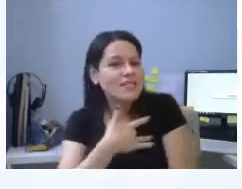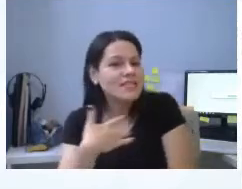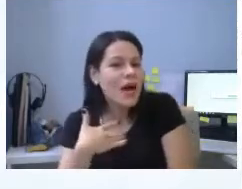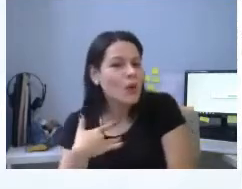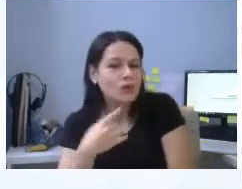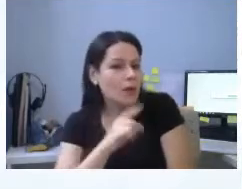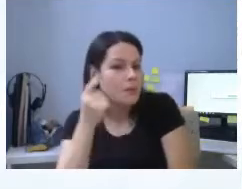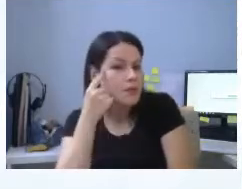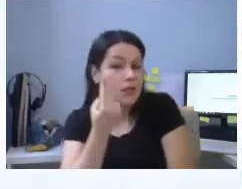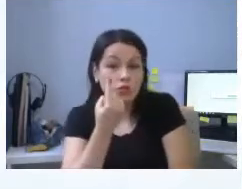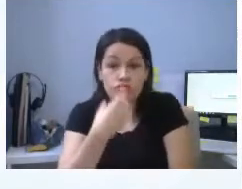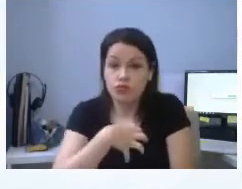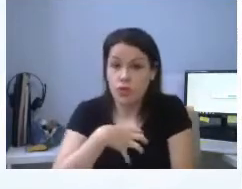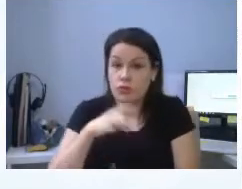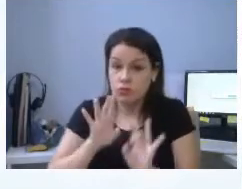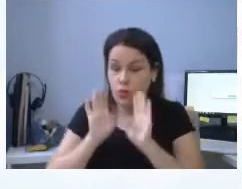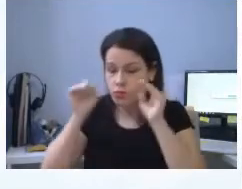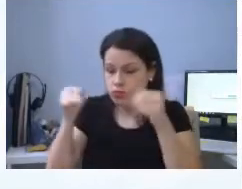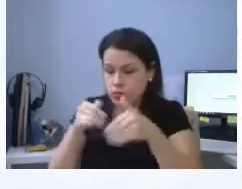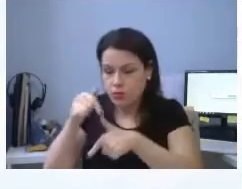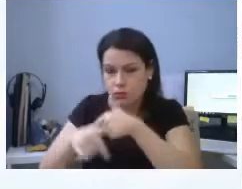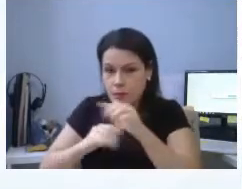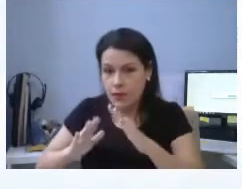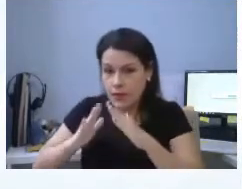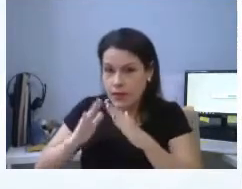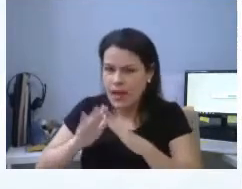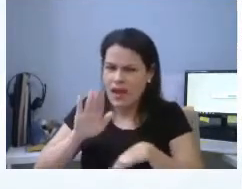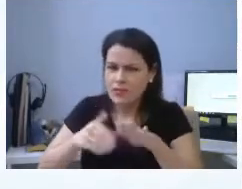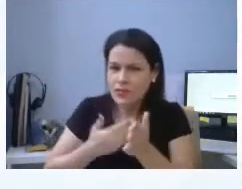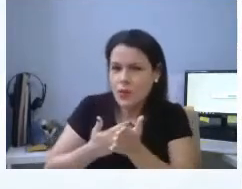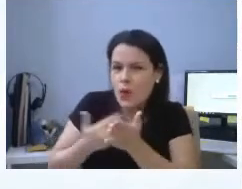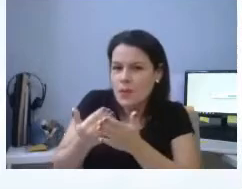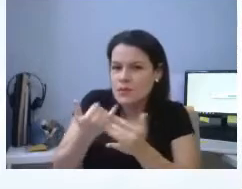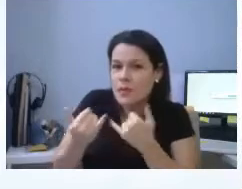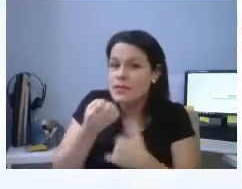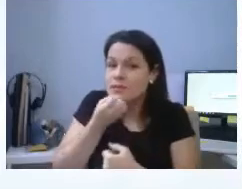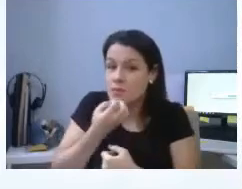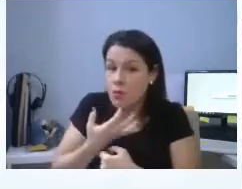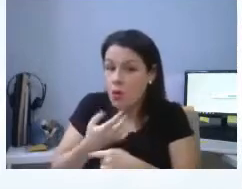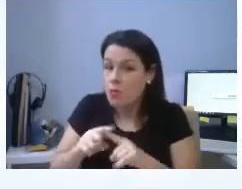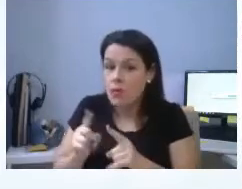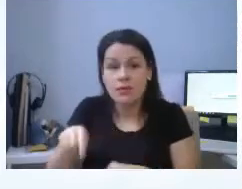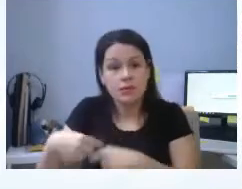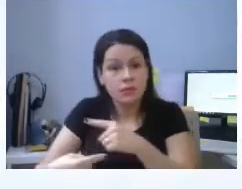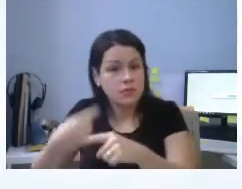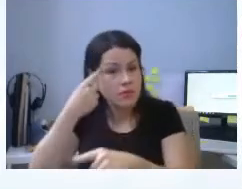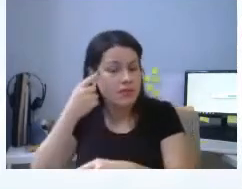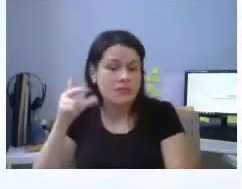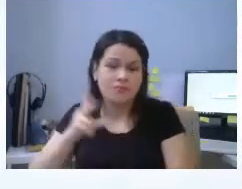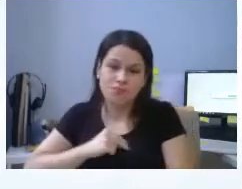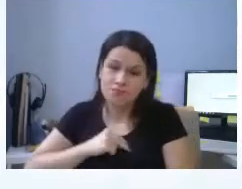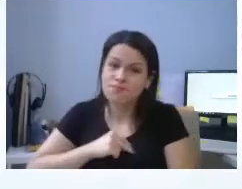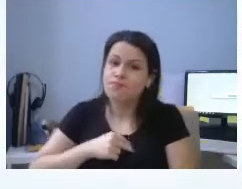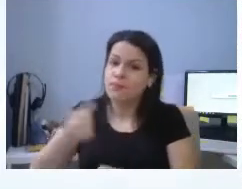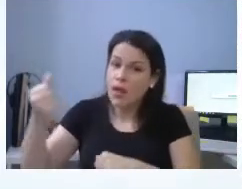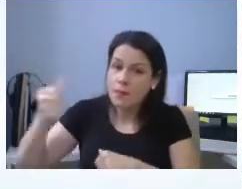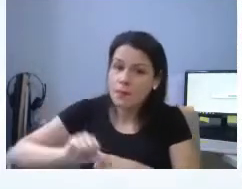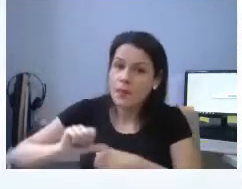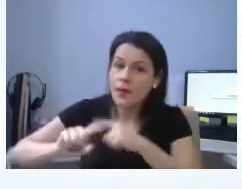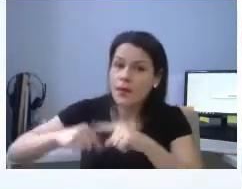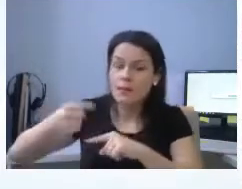uma modalidade de trabalho, por mais que no começo possa parecer muita vantagem, sempre a gente tem que